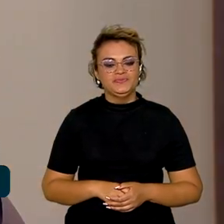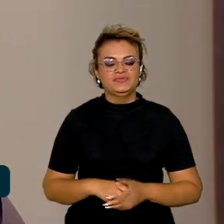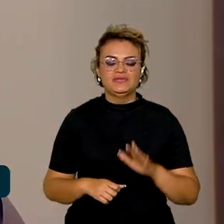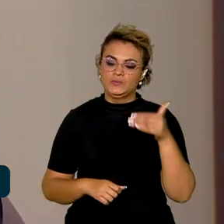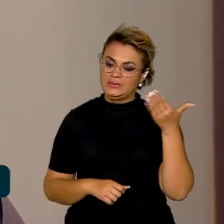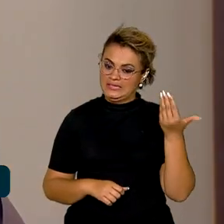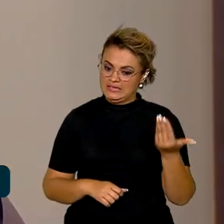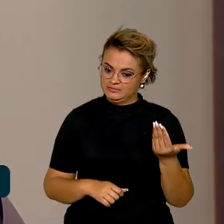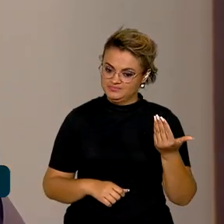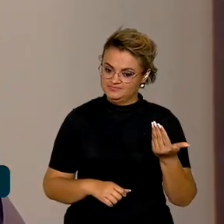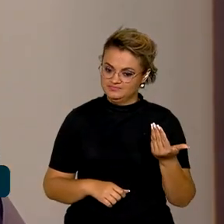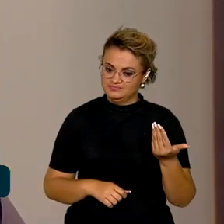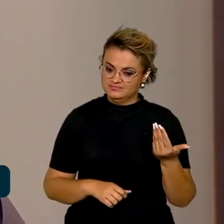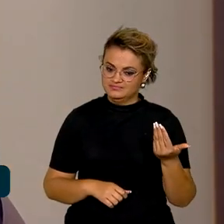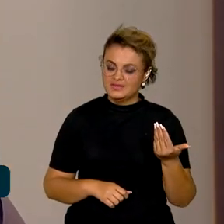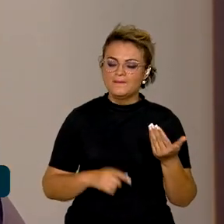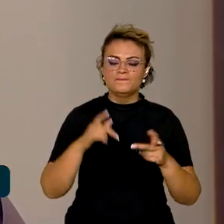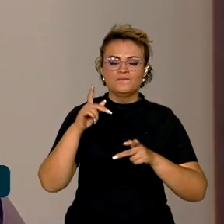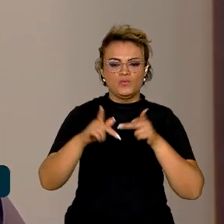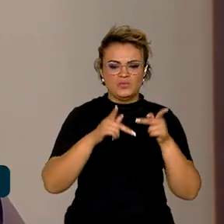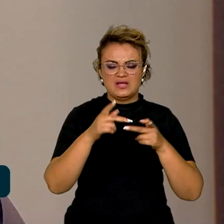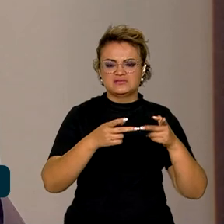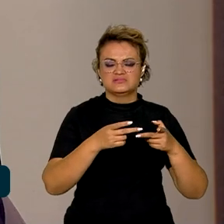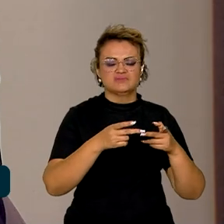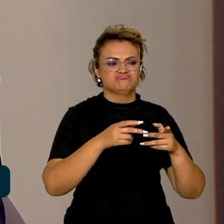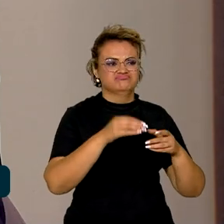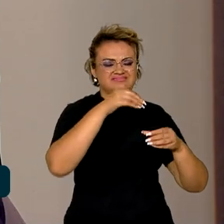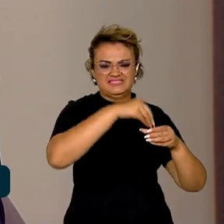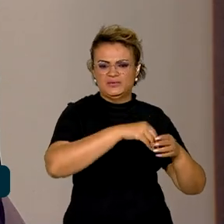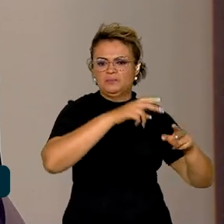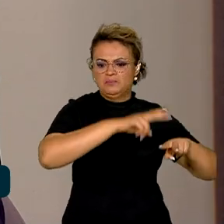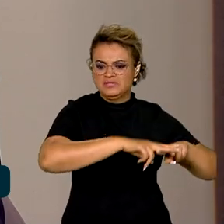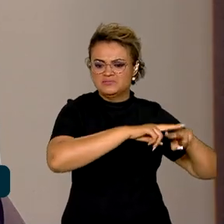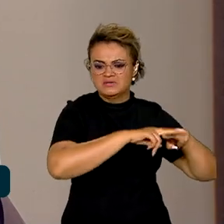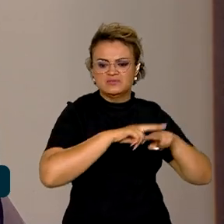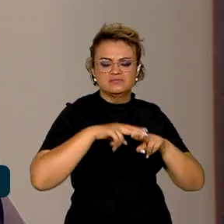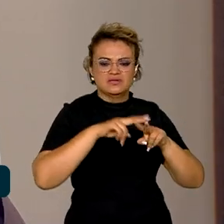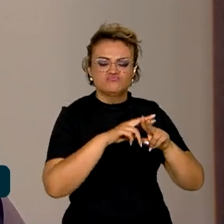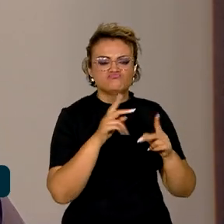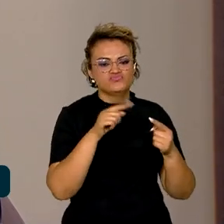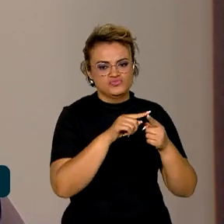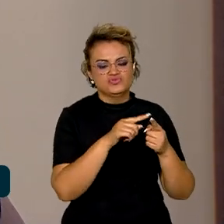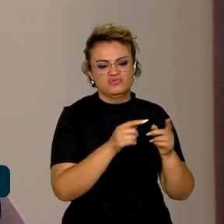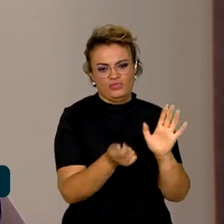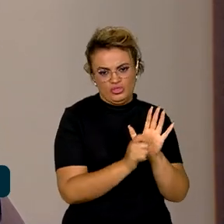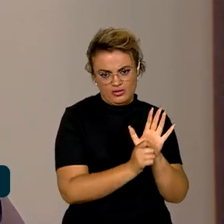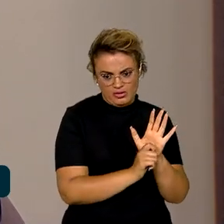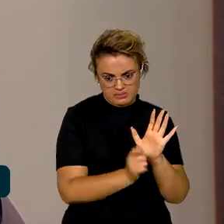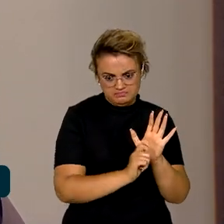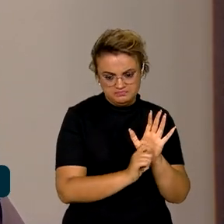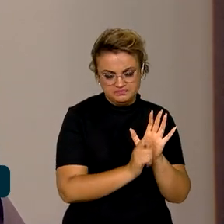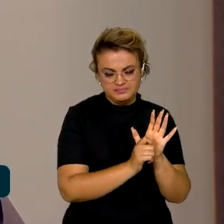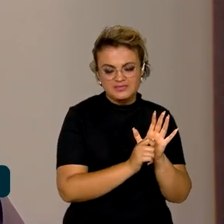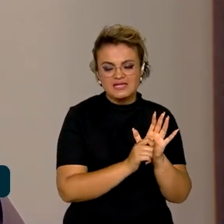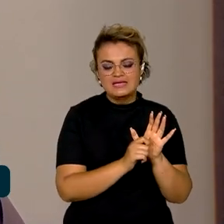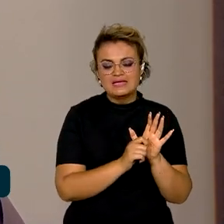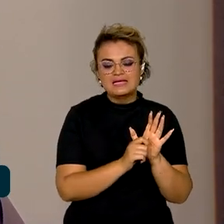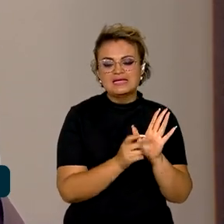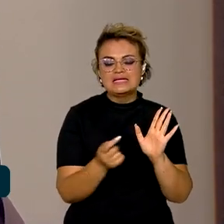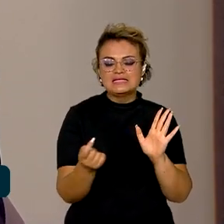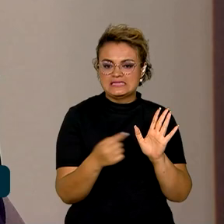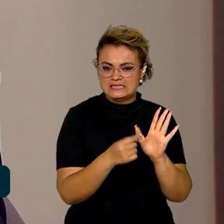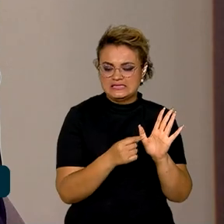lado, essa alta população carcerária, boa parte dela resultante das condenações por tráfico de drogas, dessa